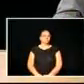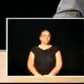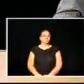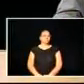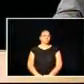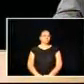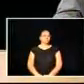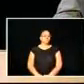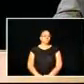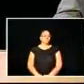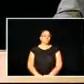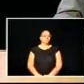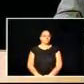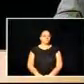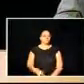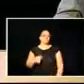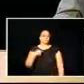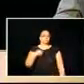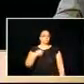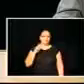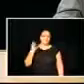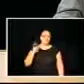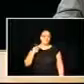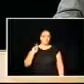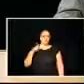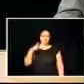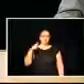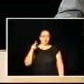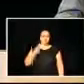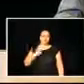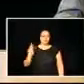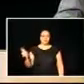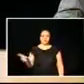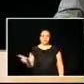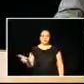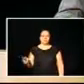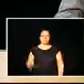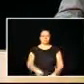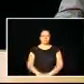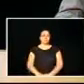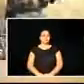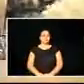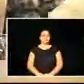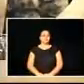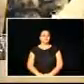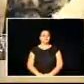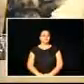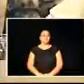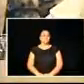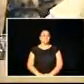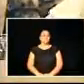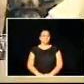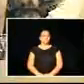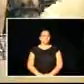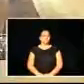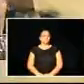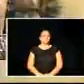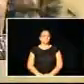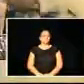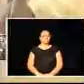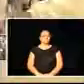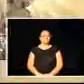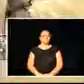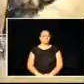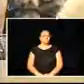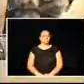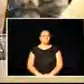Não vou citar nem nome. Fazia ratoeira, fazia pizza. Agora podia fazer um óleo peroba também, né? Simples assim. Né? Com certeza. Fazer